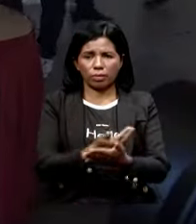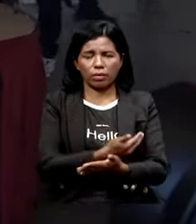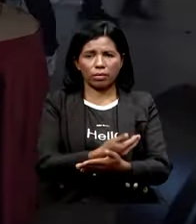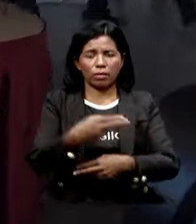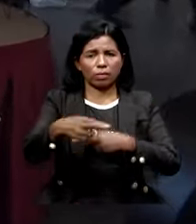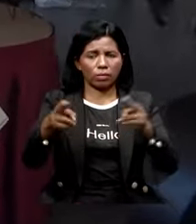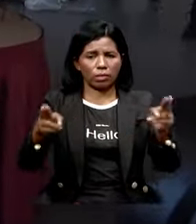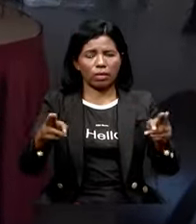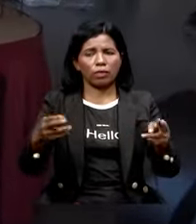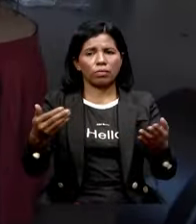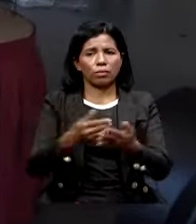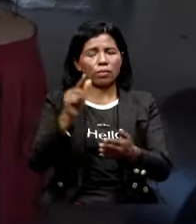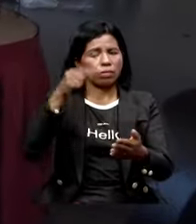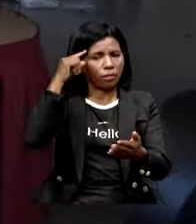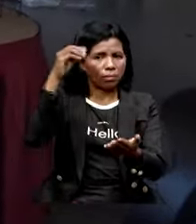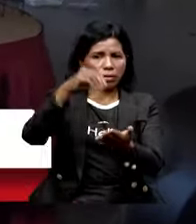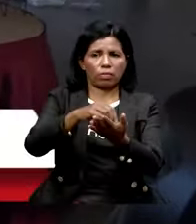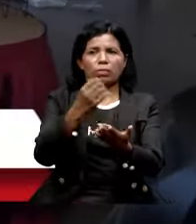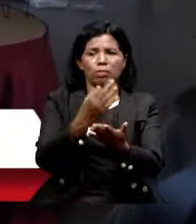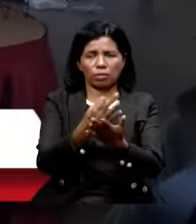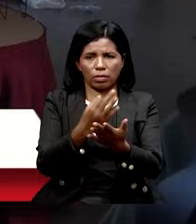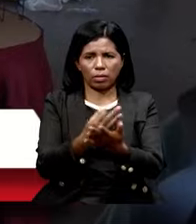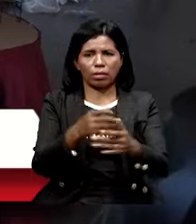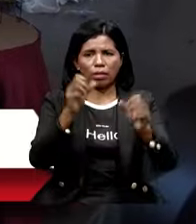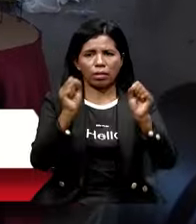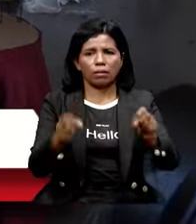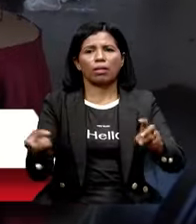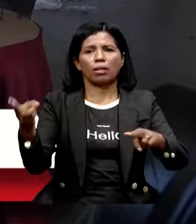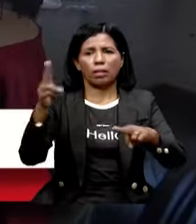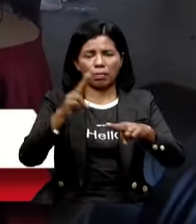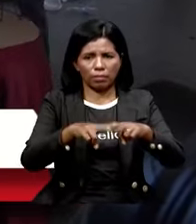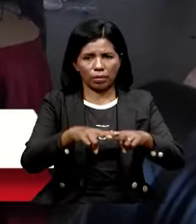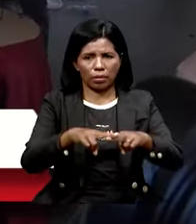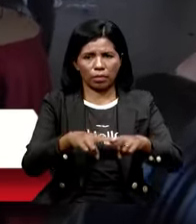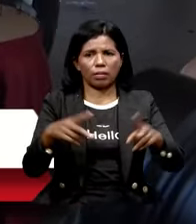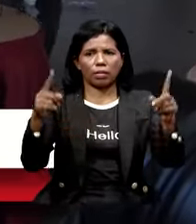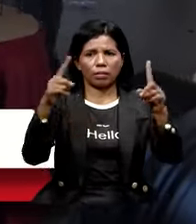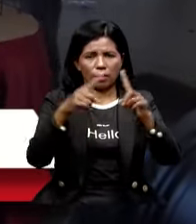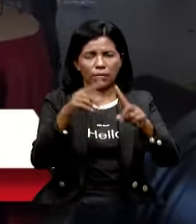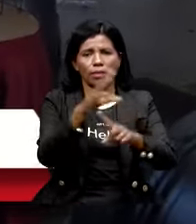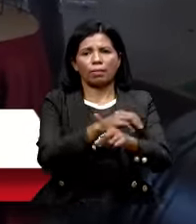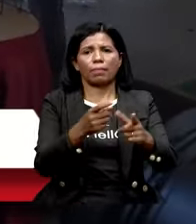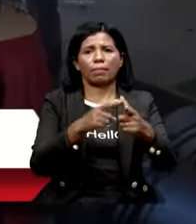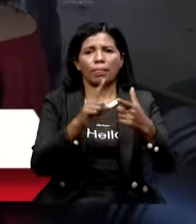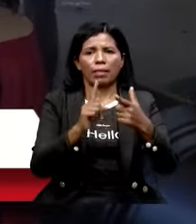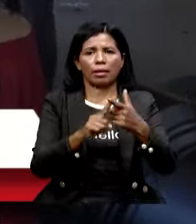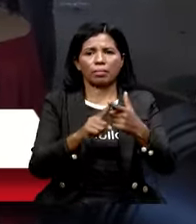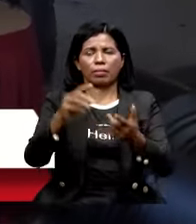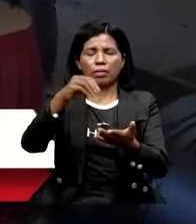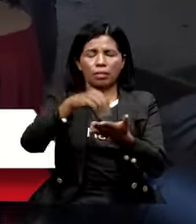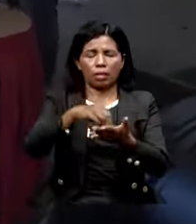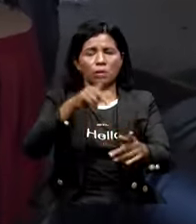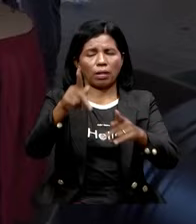governo que está o orçamento para ele aumenta o salão, né, para a reunião ele acomoda